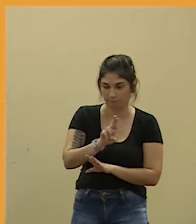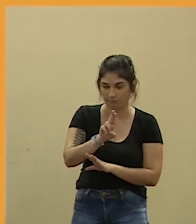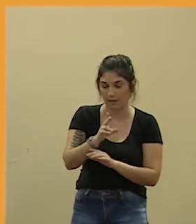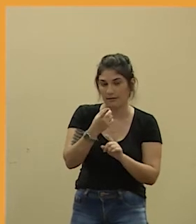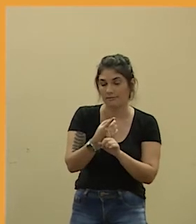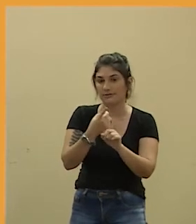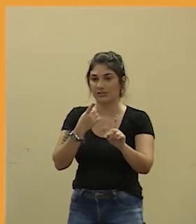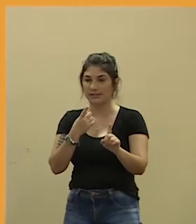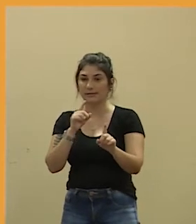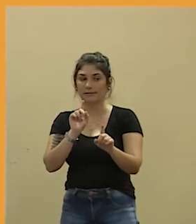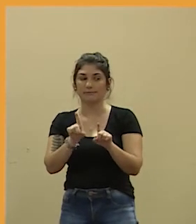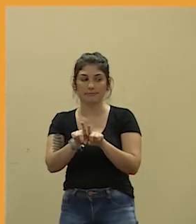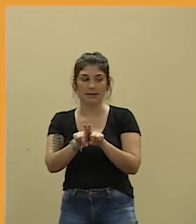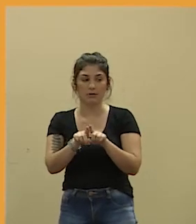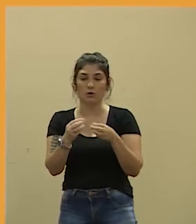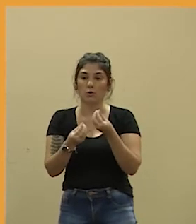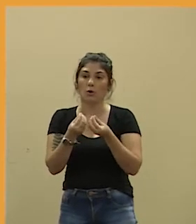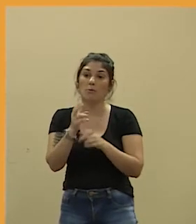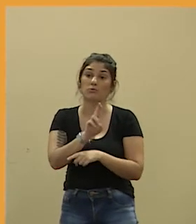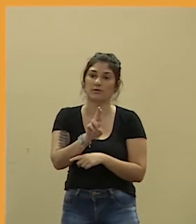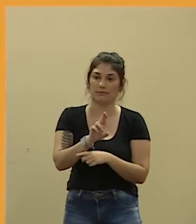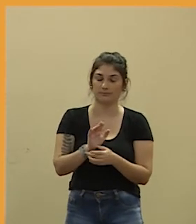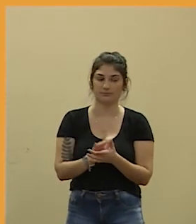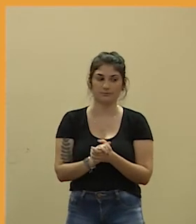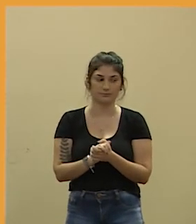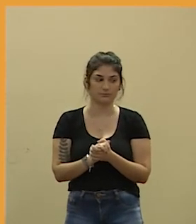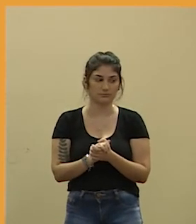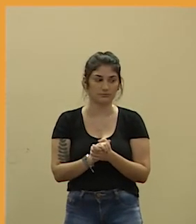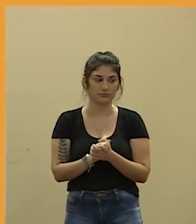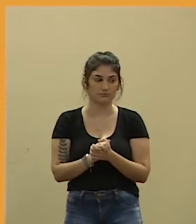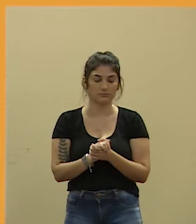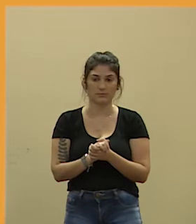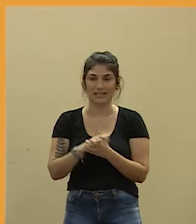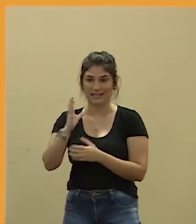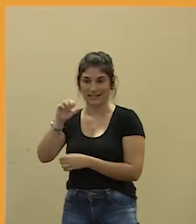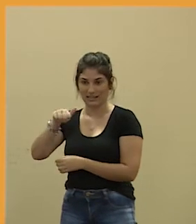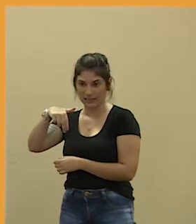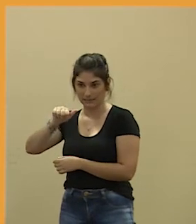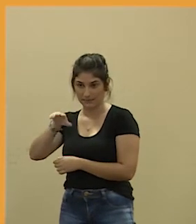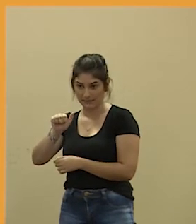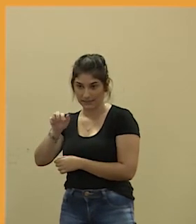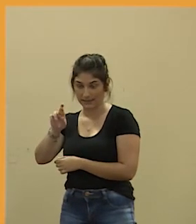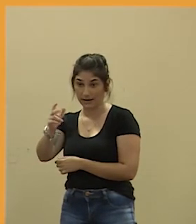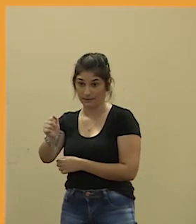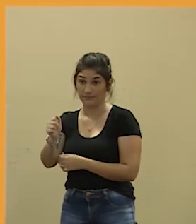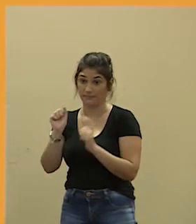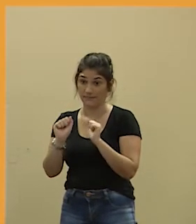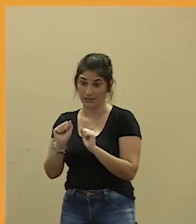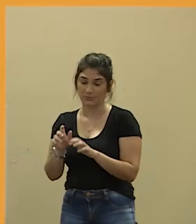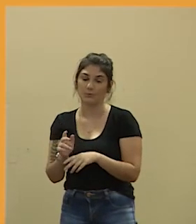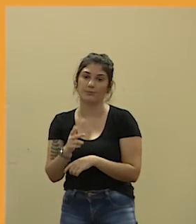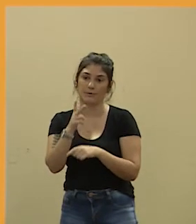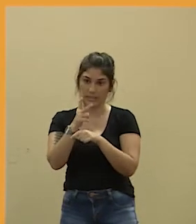aconteceram naquele momento em diante uma câmara aqui é um sikh está no texto da câmara mesmo está gravando que acontece na sala